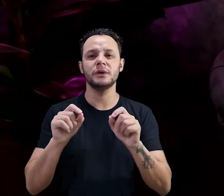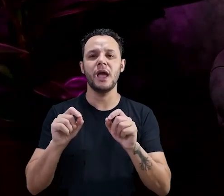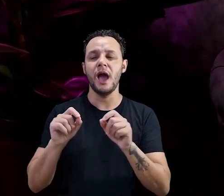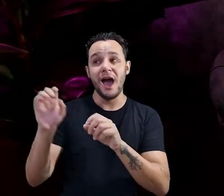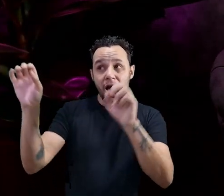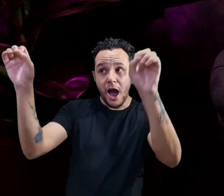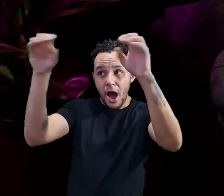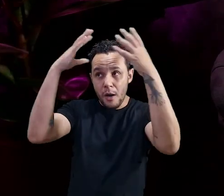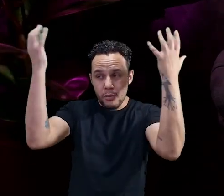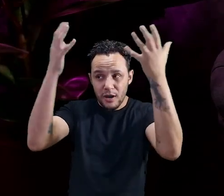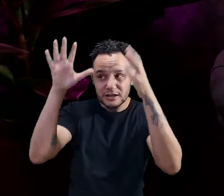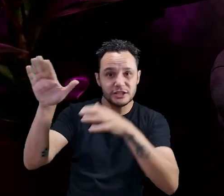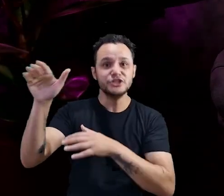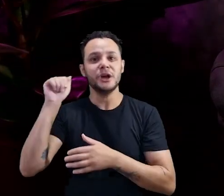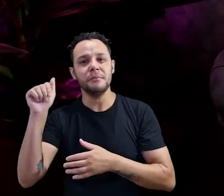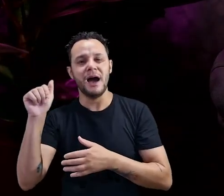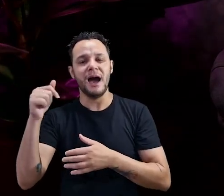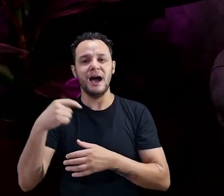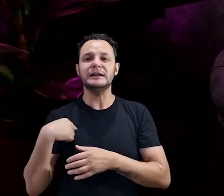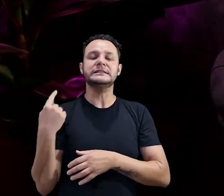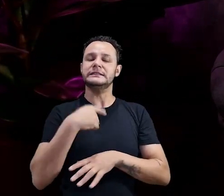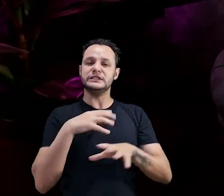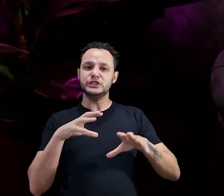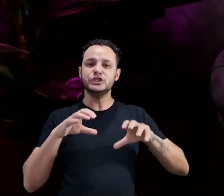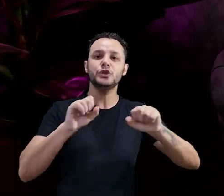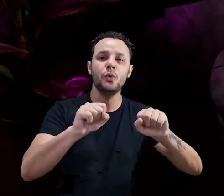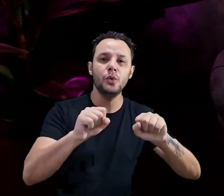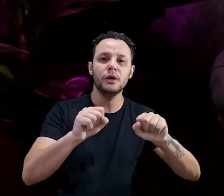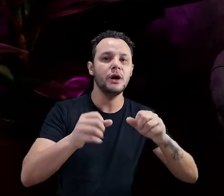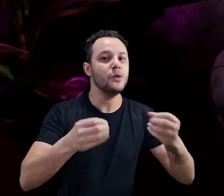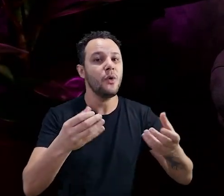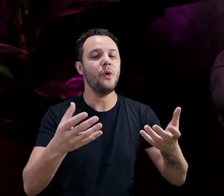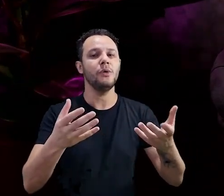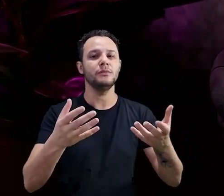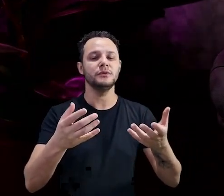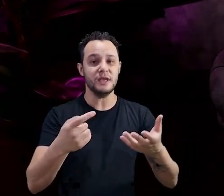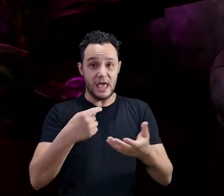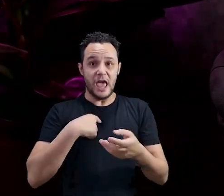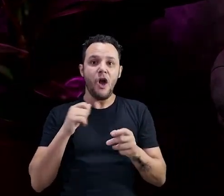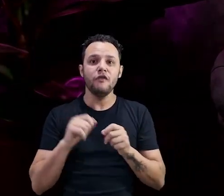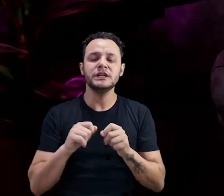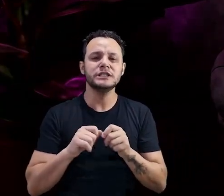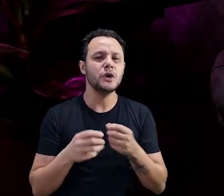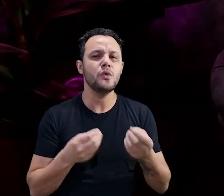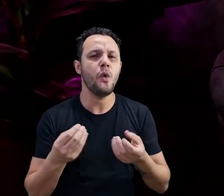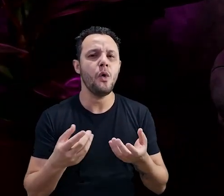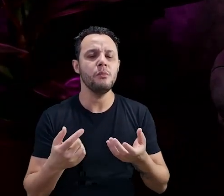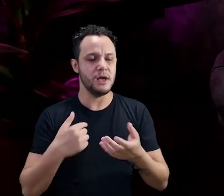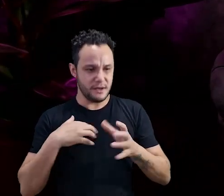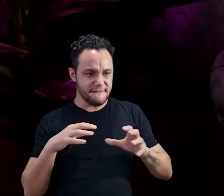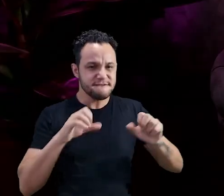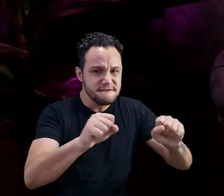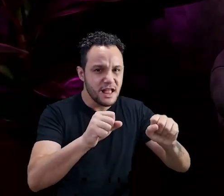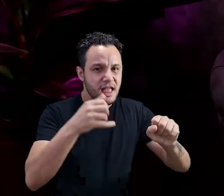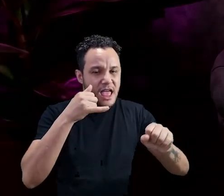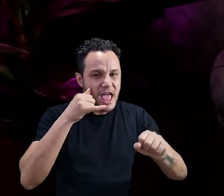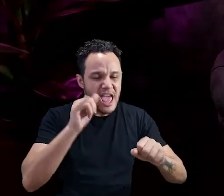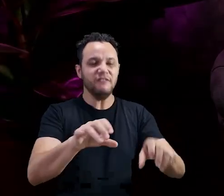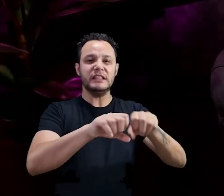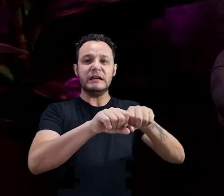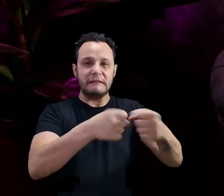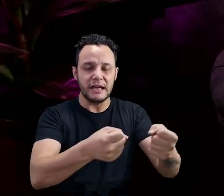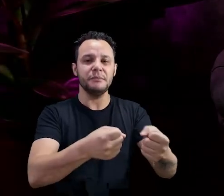contenção química, nós vamos fazer uma contenção física. Em quais circunstâncias? Como? Como que eu devo fazer essa contenção física para